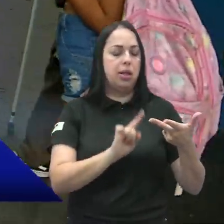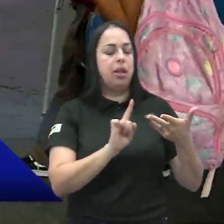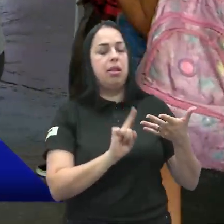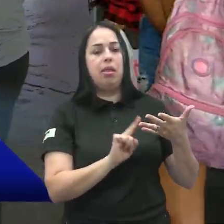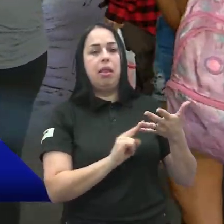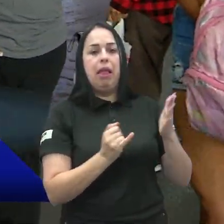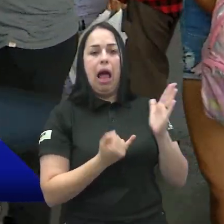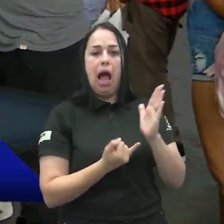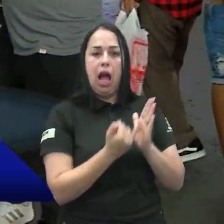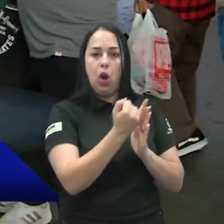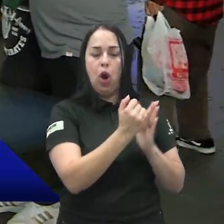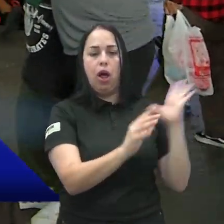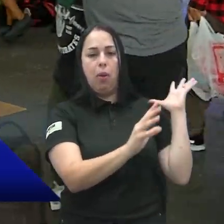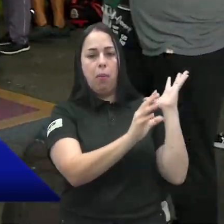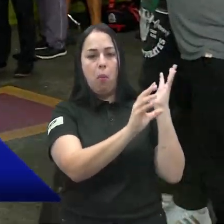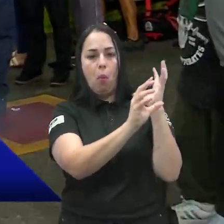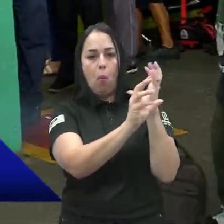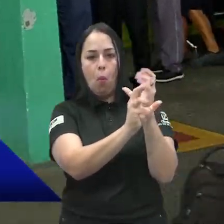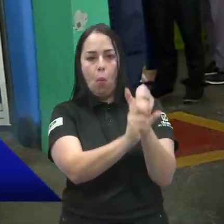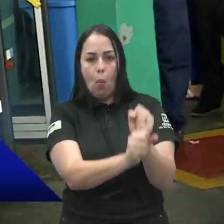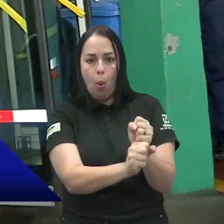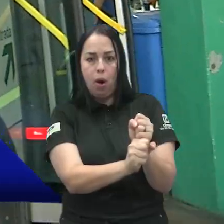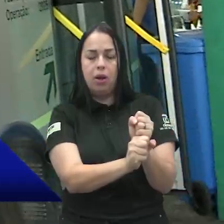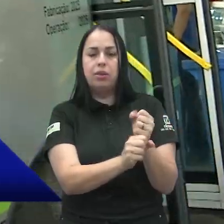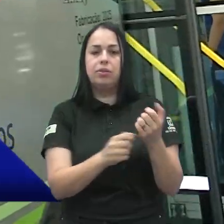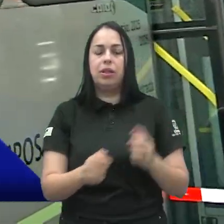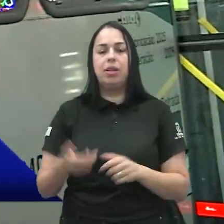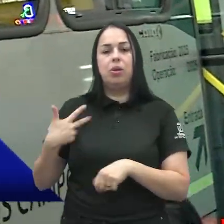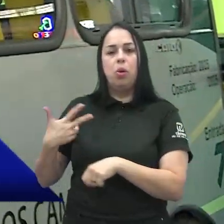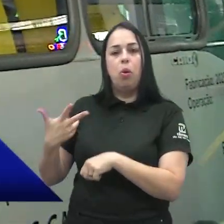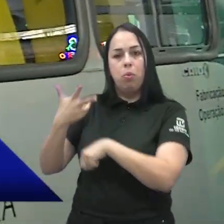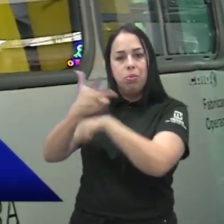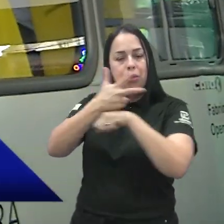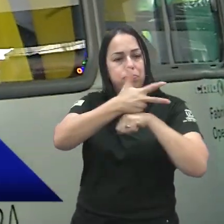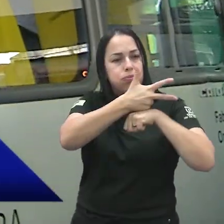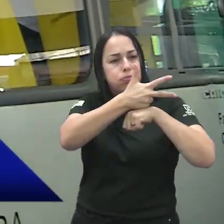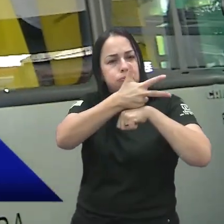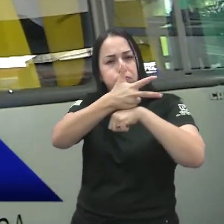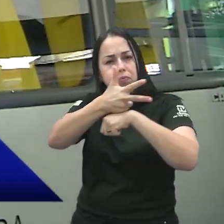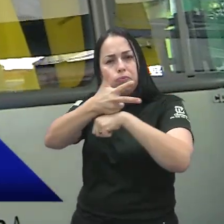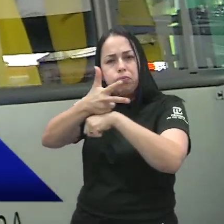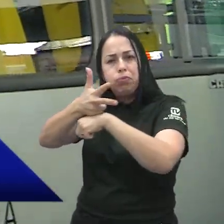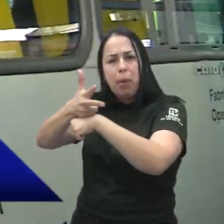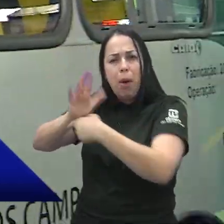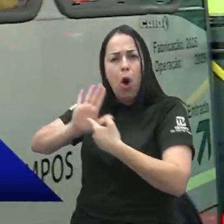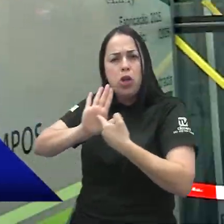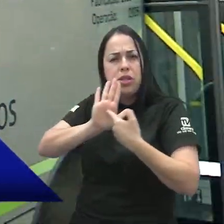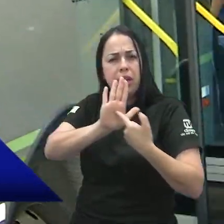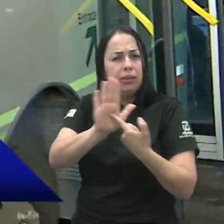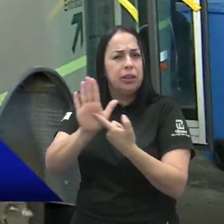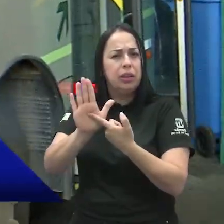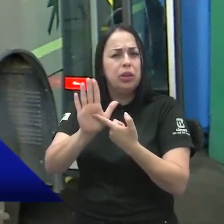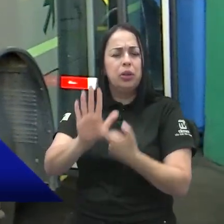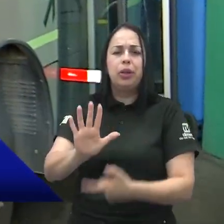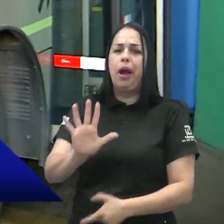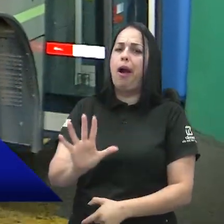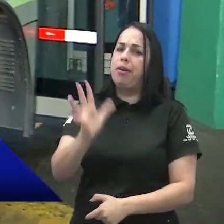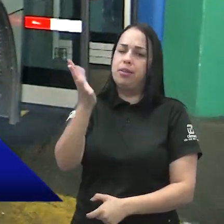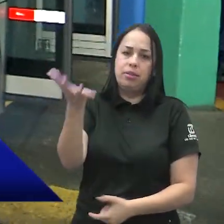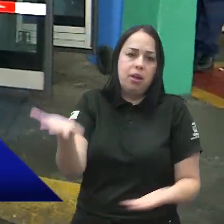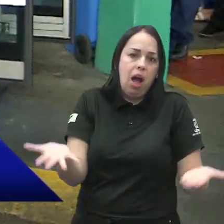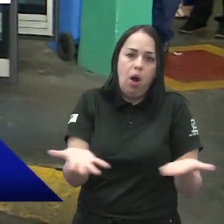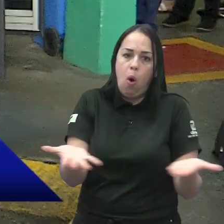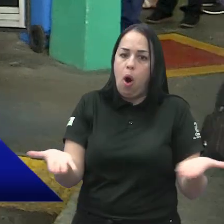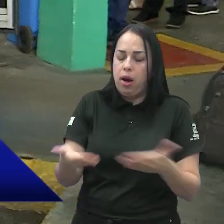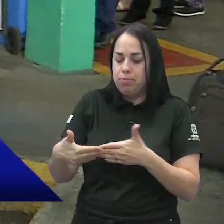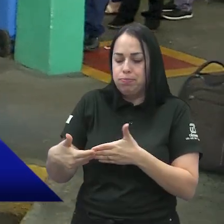também a inflação acumulada do período. O Sobral está passando aí pelo pessoal, mostrando o ônibus. É uma realidade que o